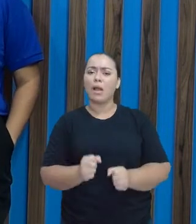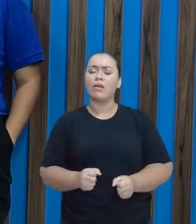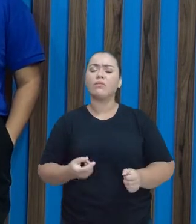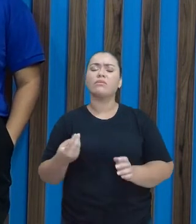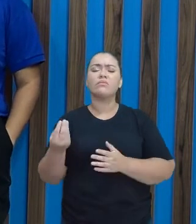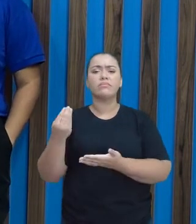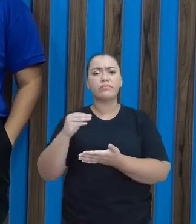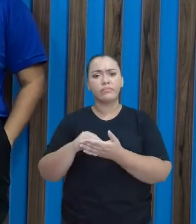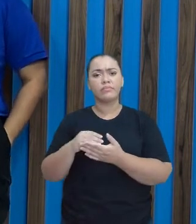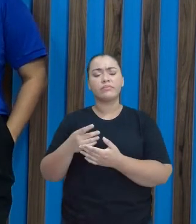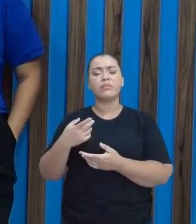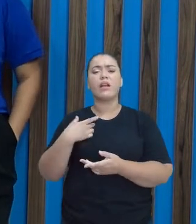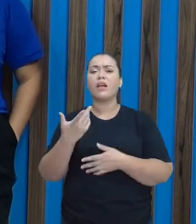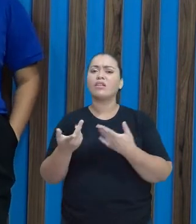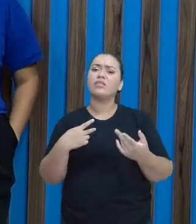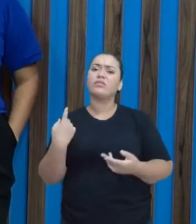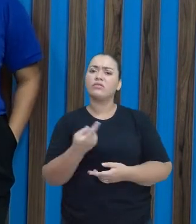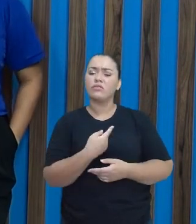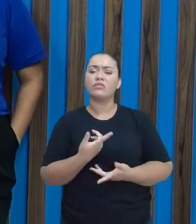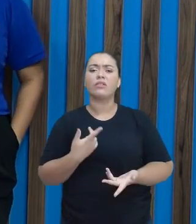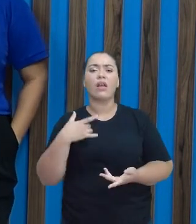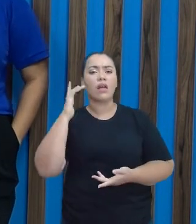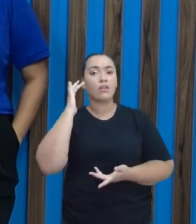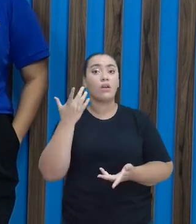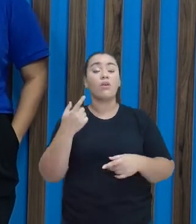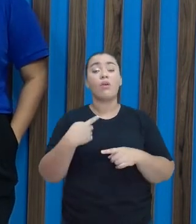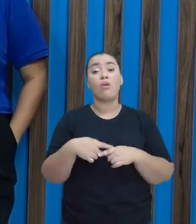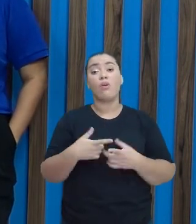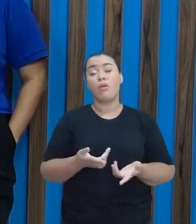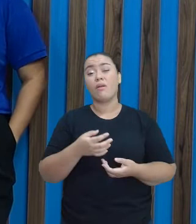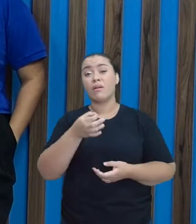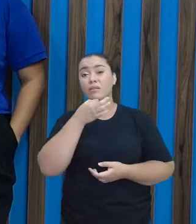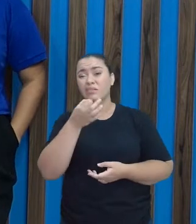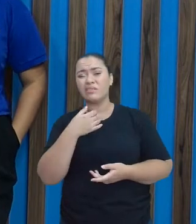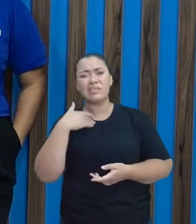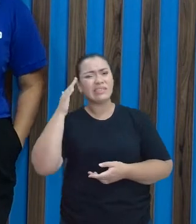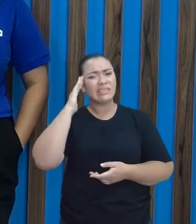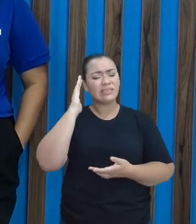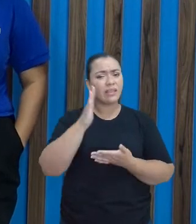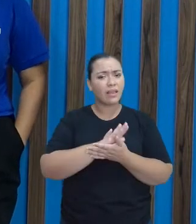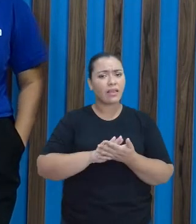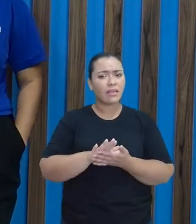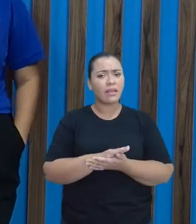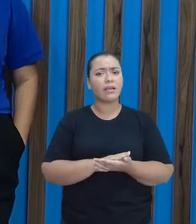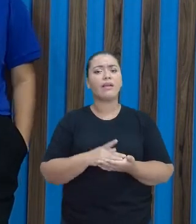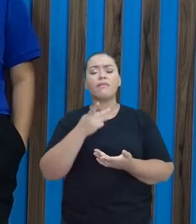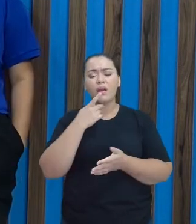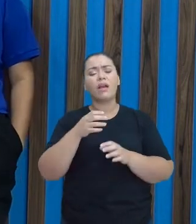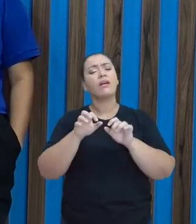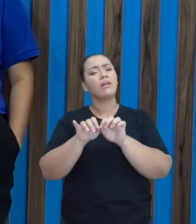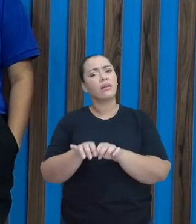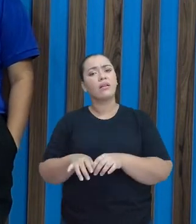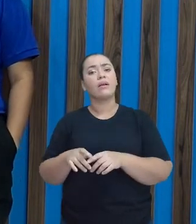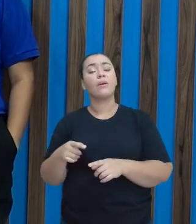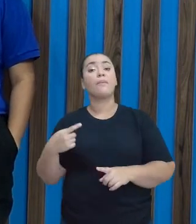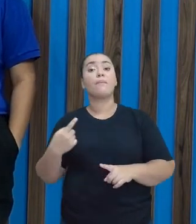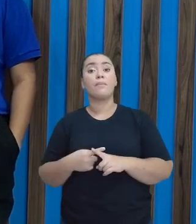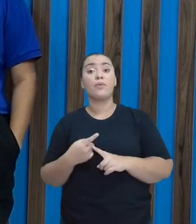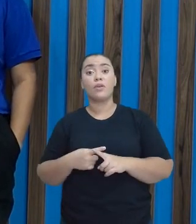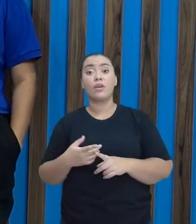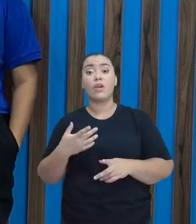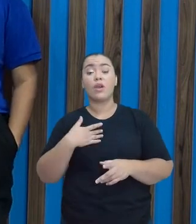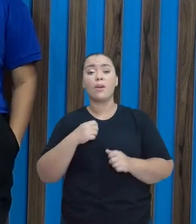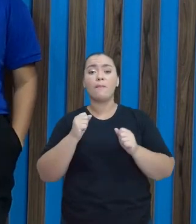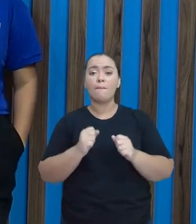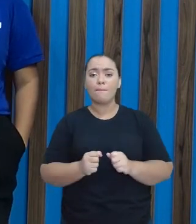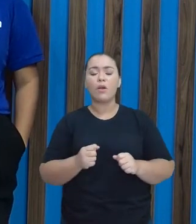gente resolve, né? Se vocês tiverem alguma crítica, se vocês não estiverem entendendo alguma coisa, é melhor falar agora que eu